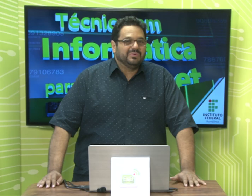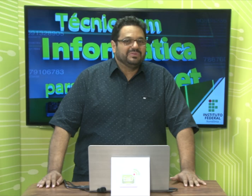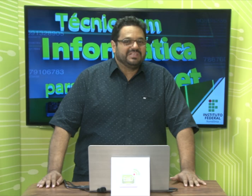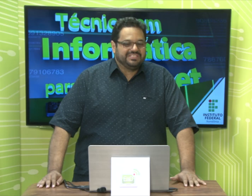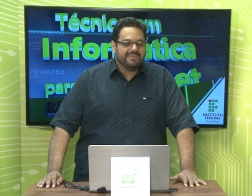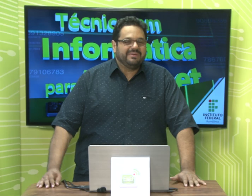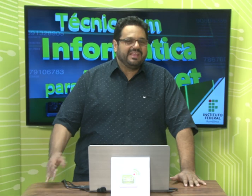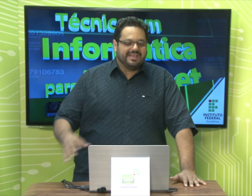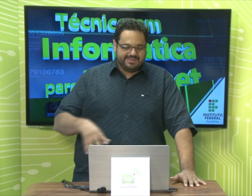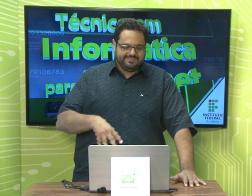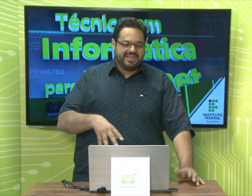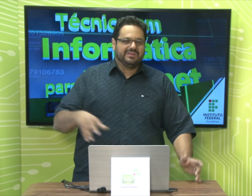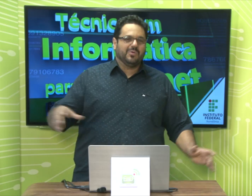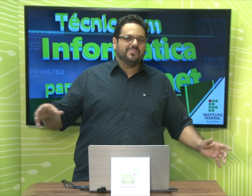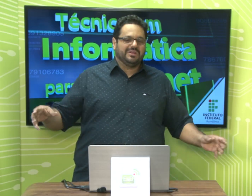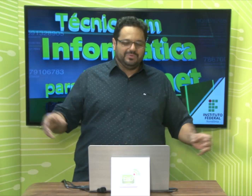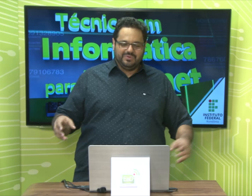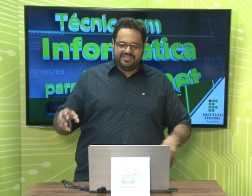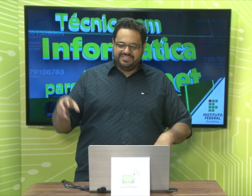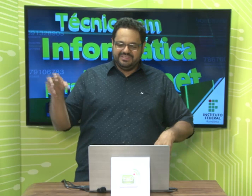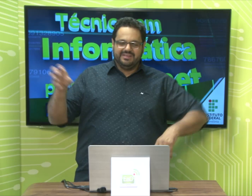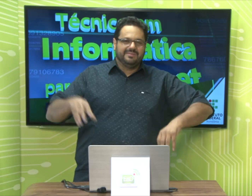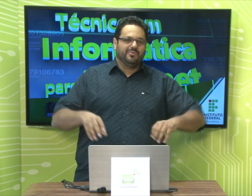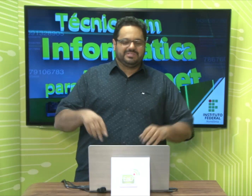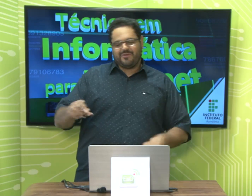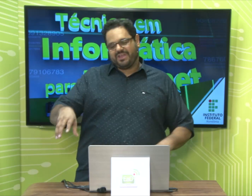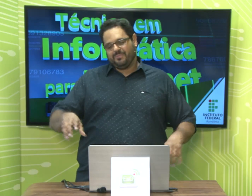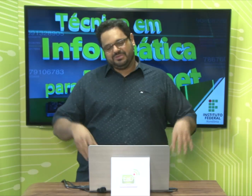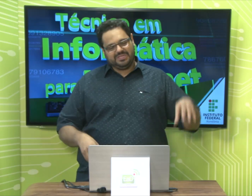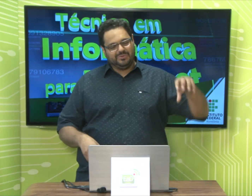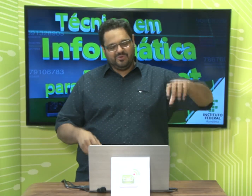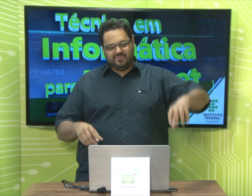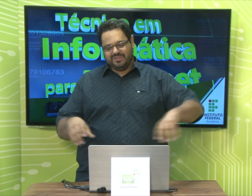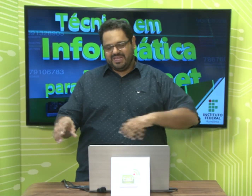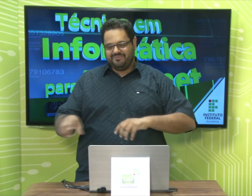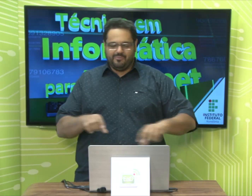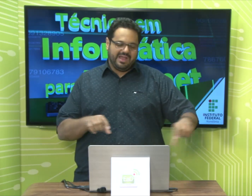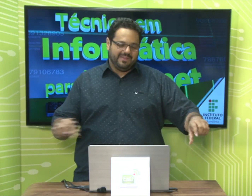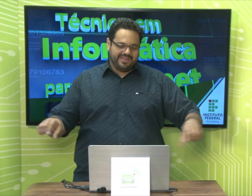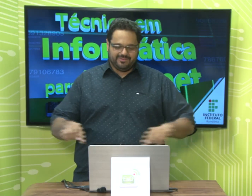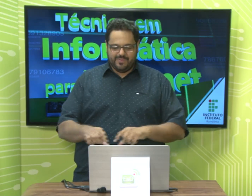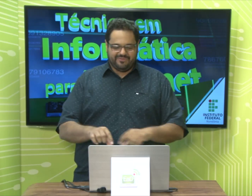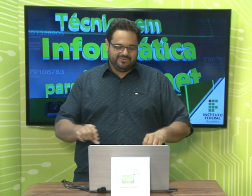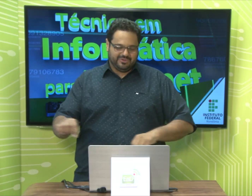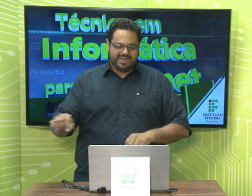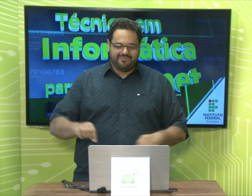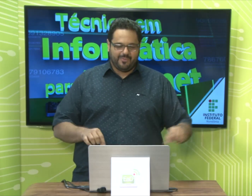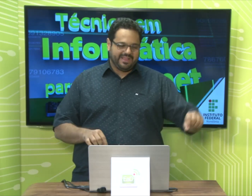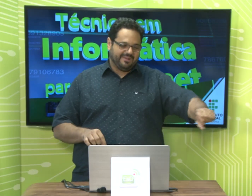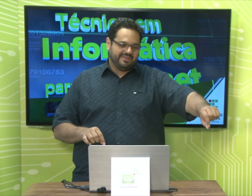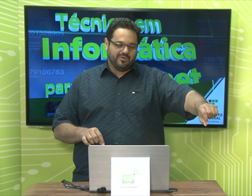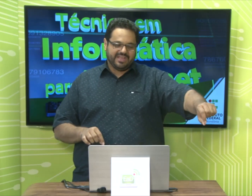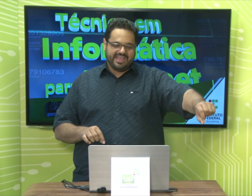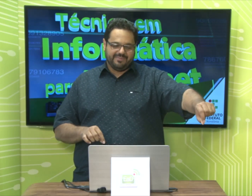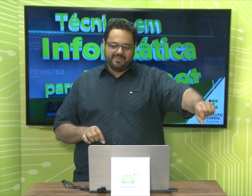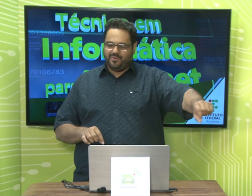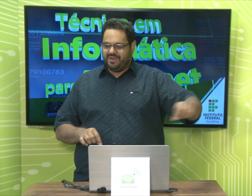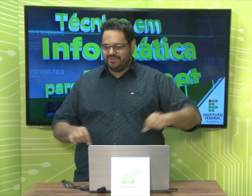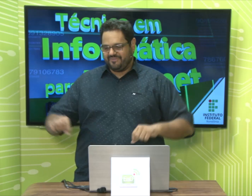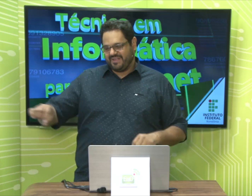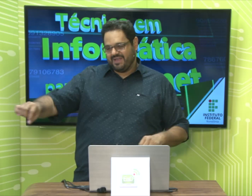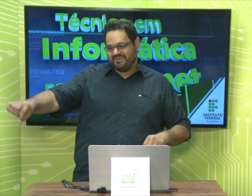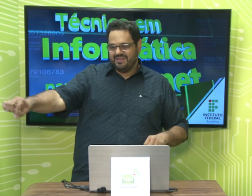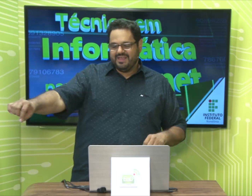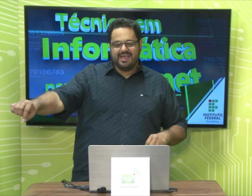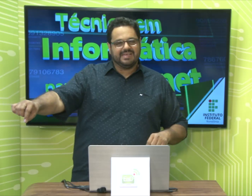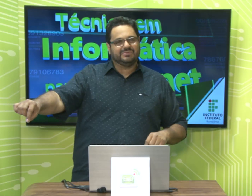meus alunos, a gente abria a máquina no computador, a gente mostrava o que era processador, botava o barramento, como é que funcionava, onde é que era a memória,